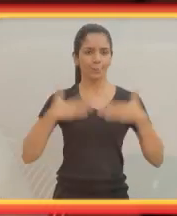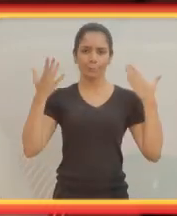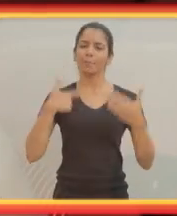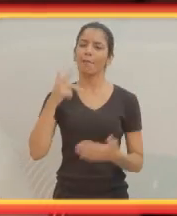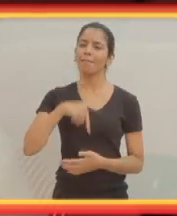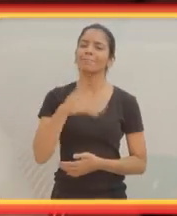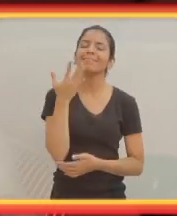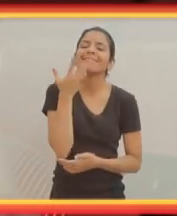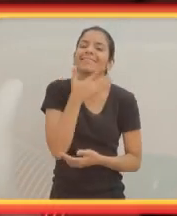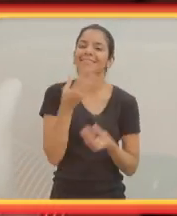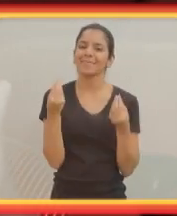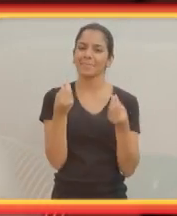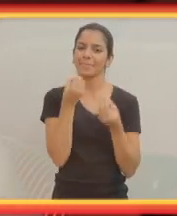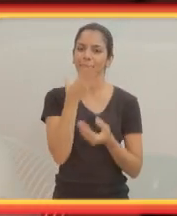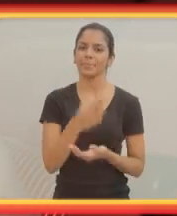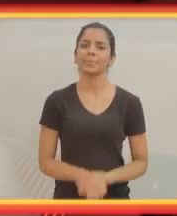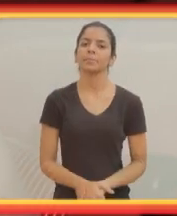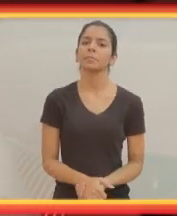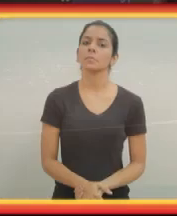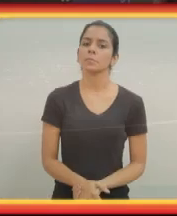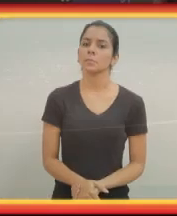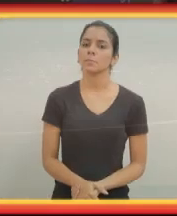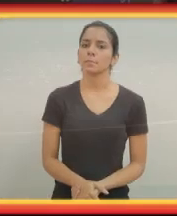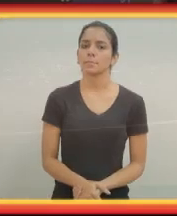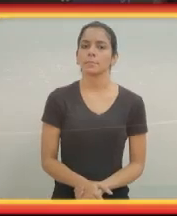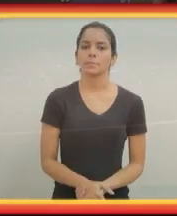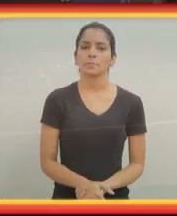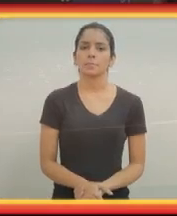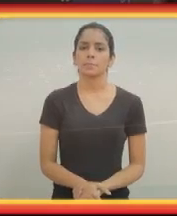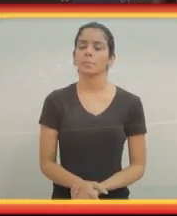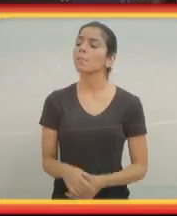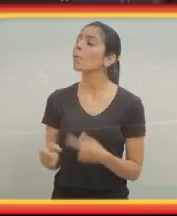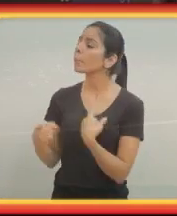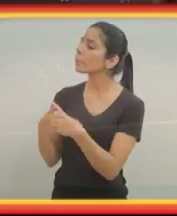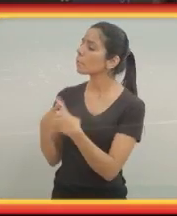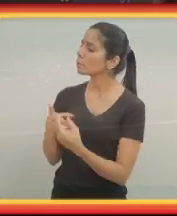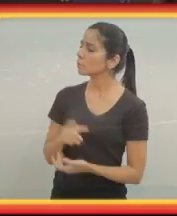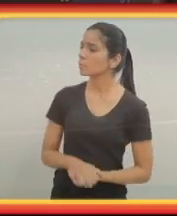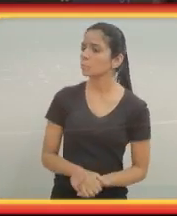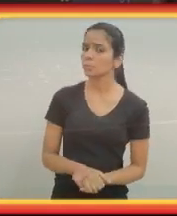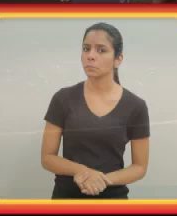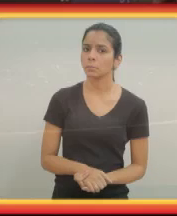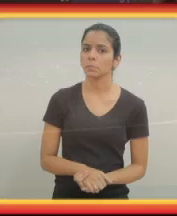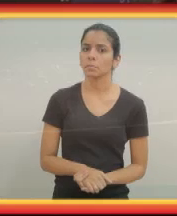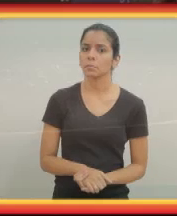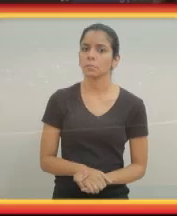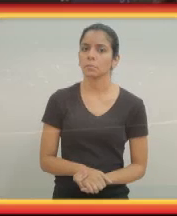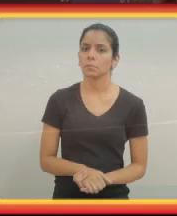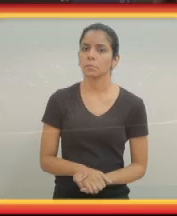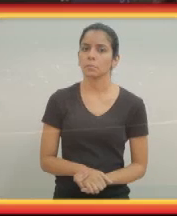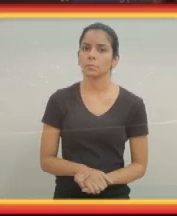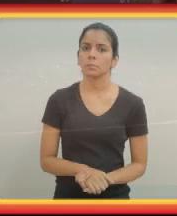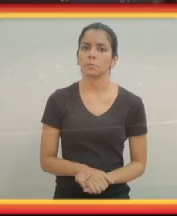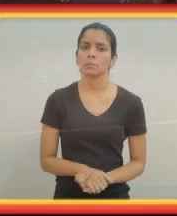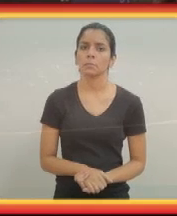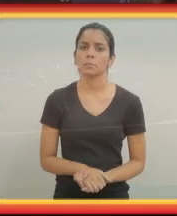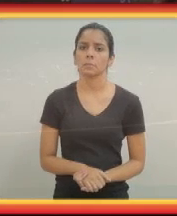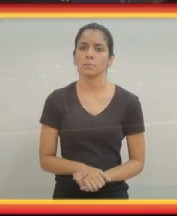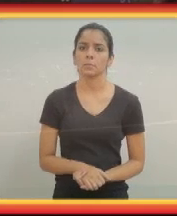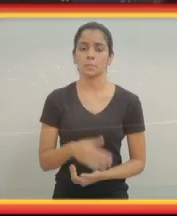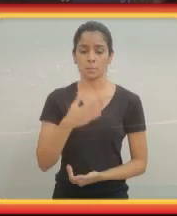e inusitado, assim, se torna gostoso. Rafael e outro homem em cena. Por quê?